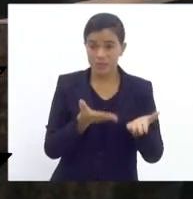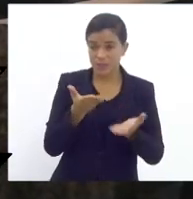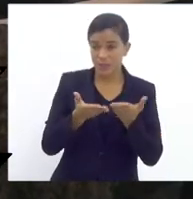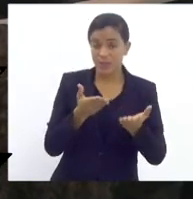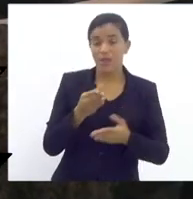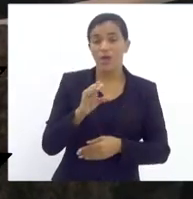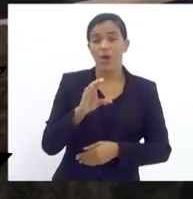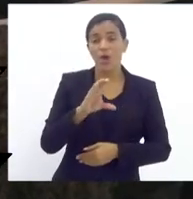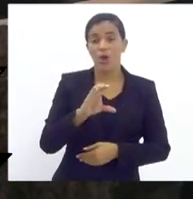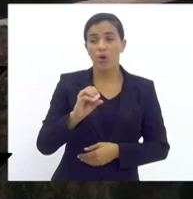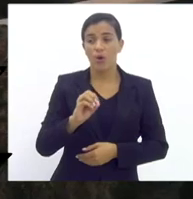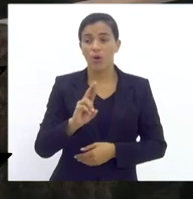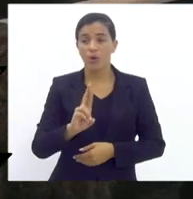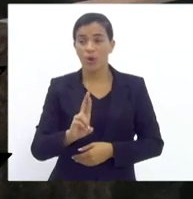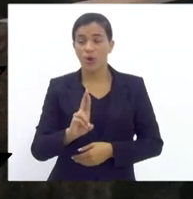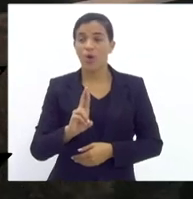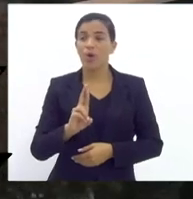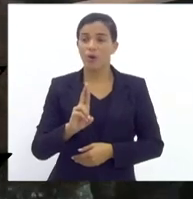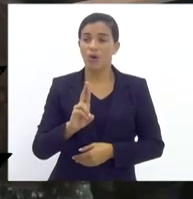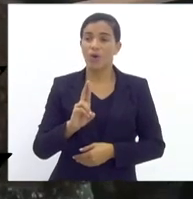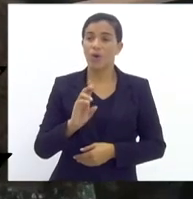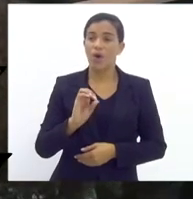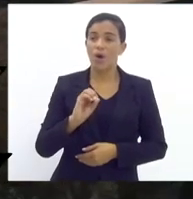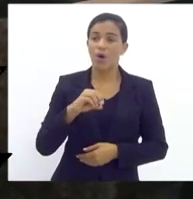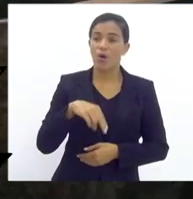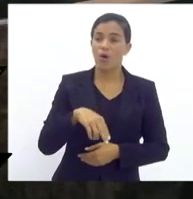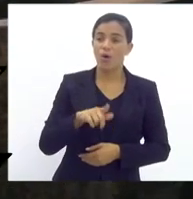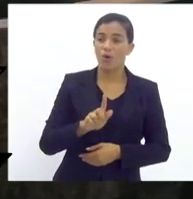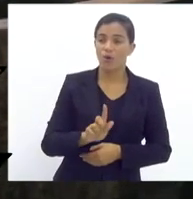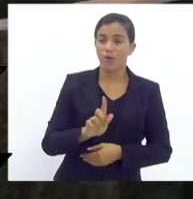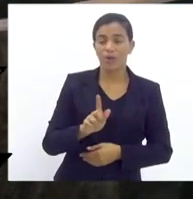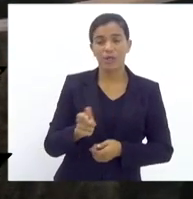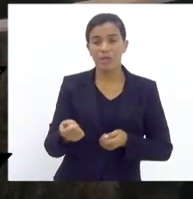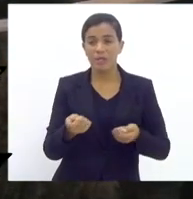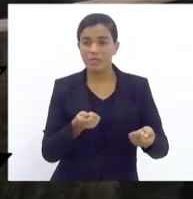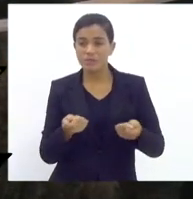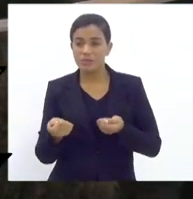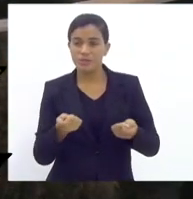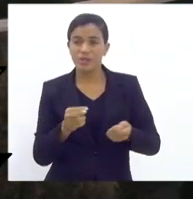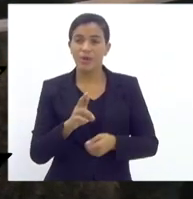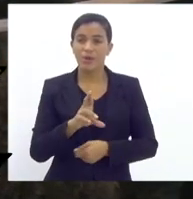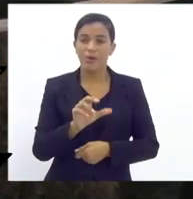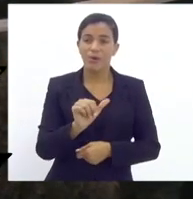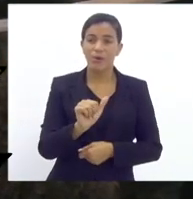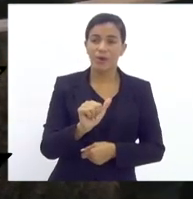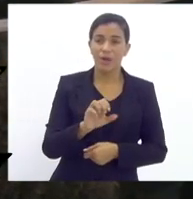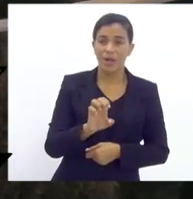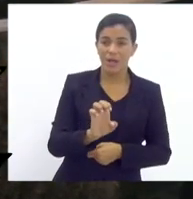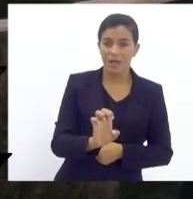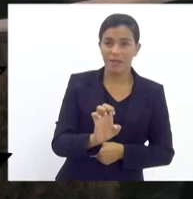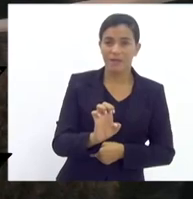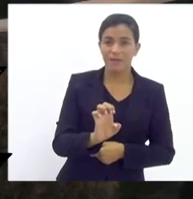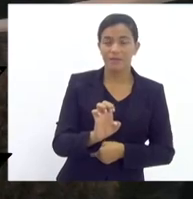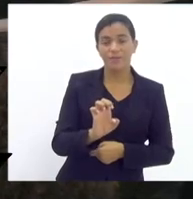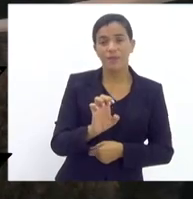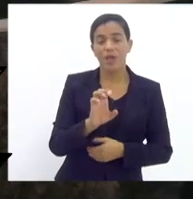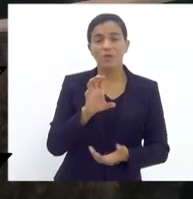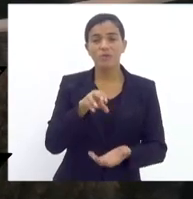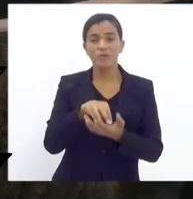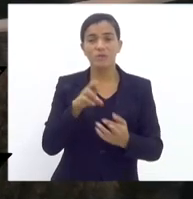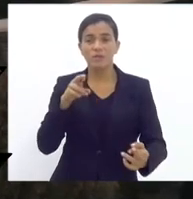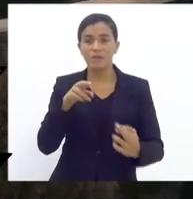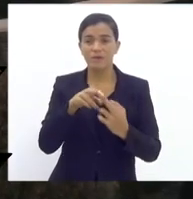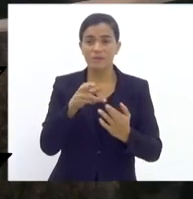que é Aonde que tá gestando gerindo o craque é o centro de referência